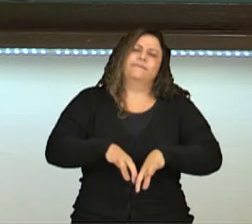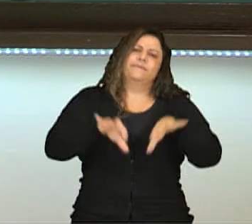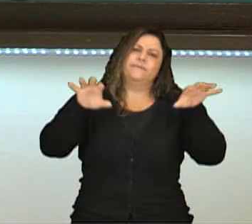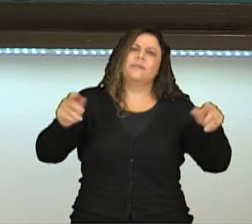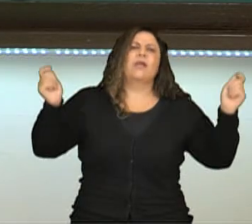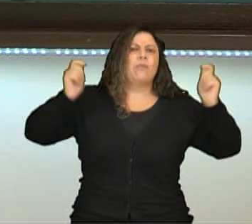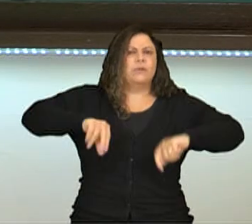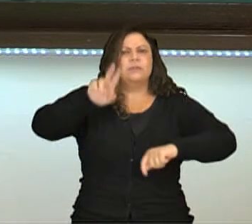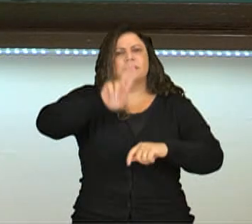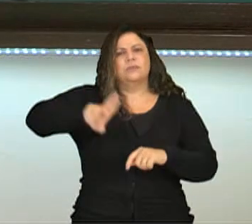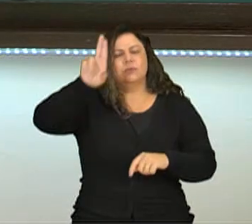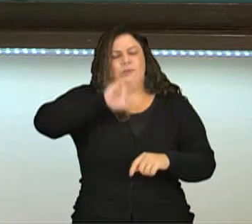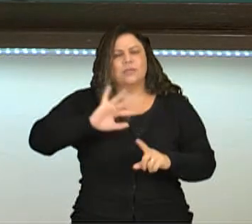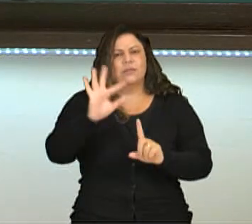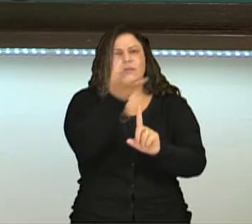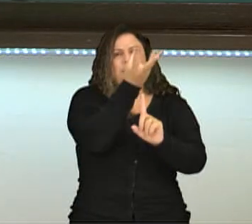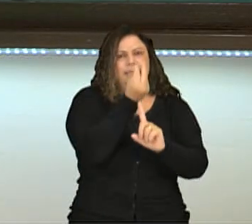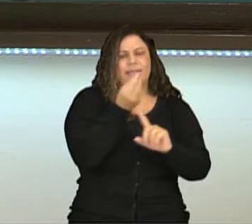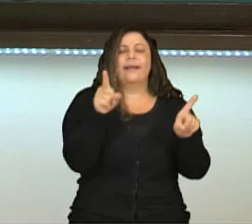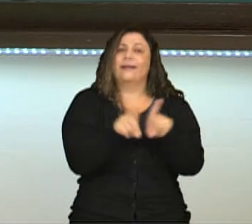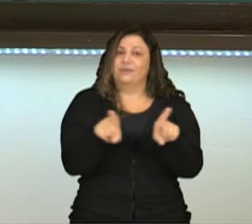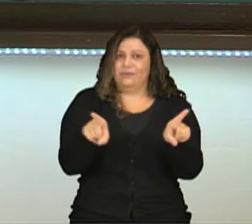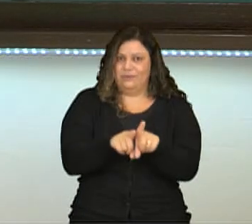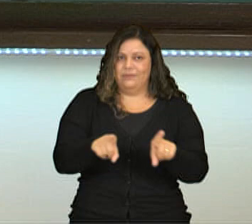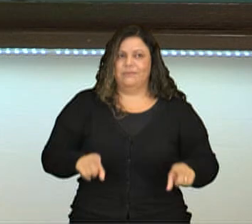né, na arte também, tá?